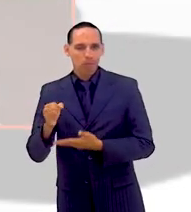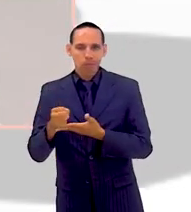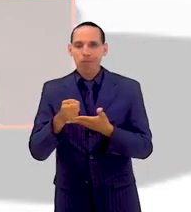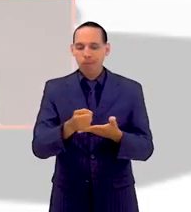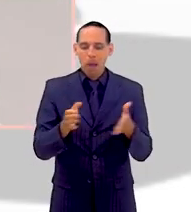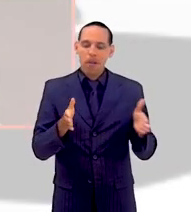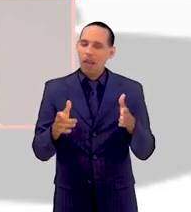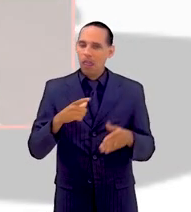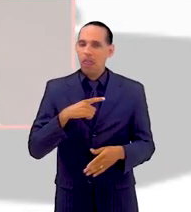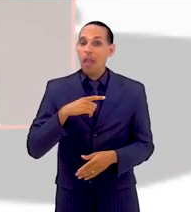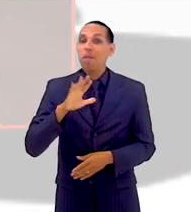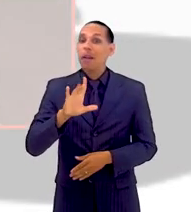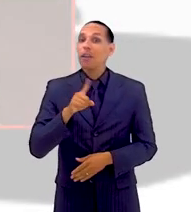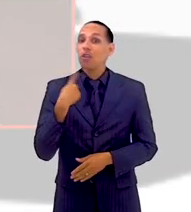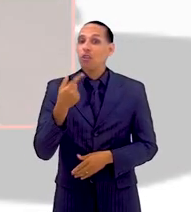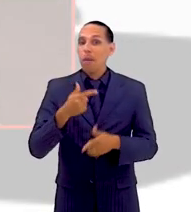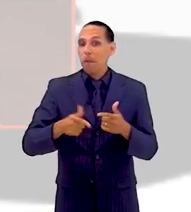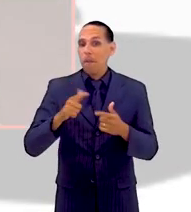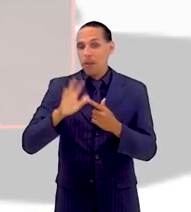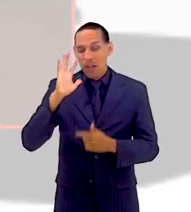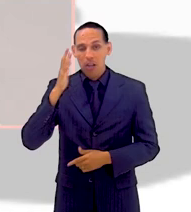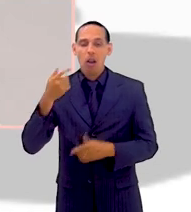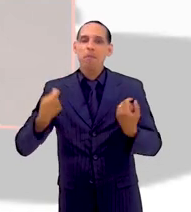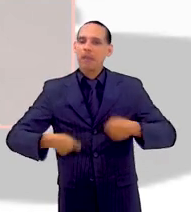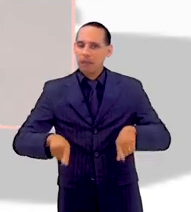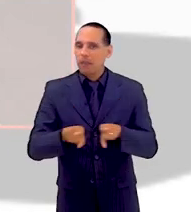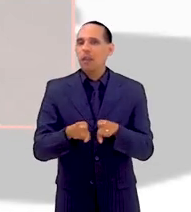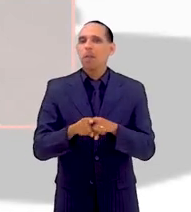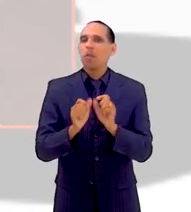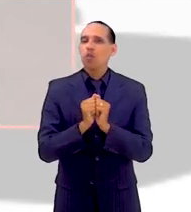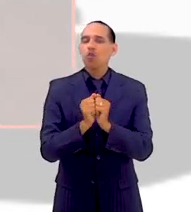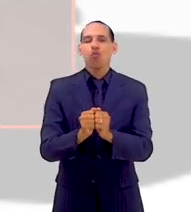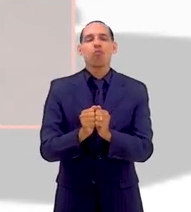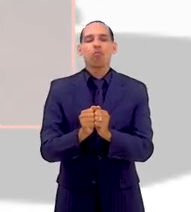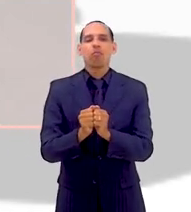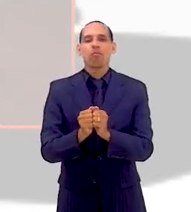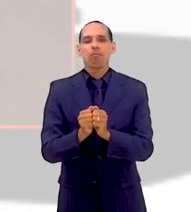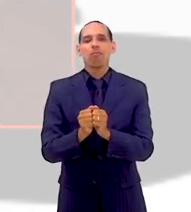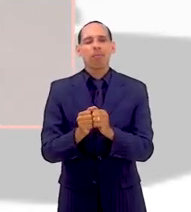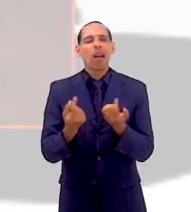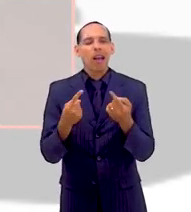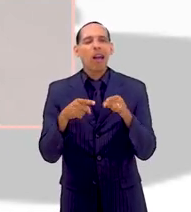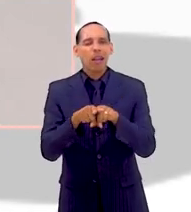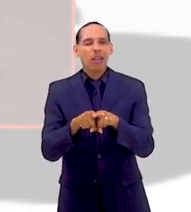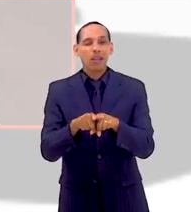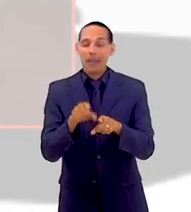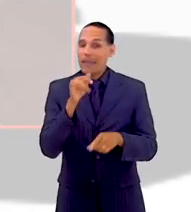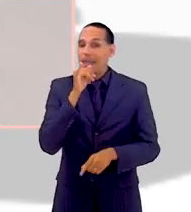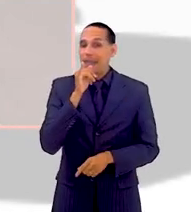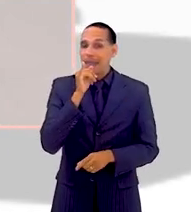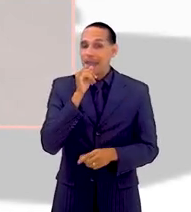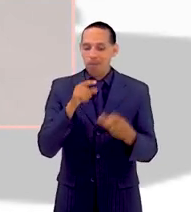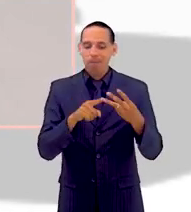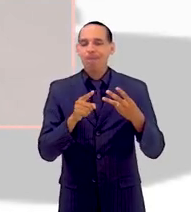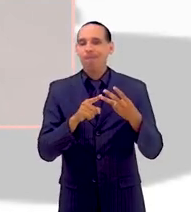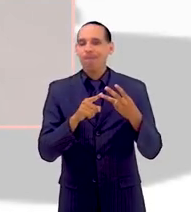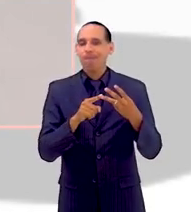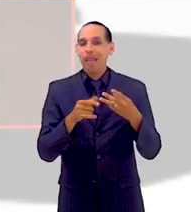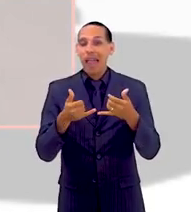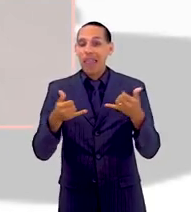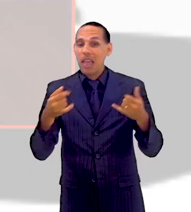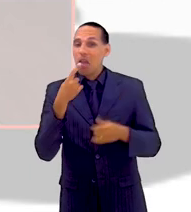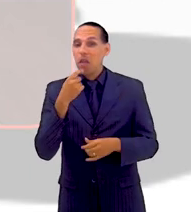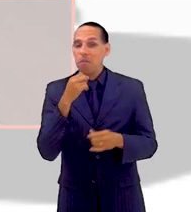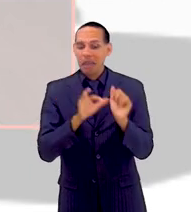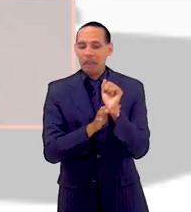diria que também nós temos que resolver algumas coisas em parceria, né? A questão da segurança da linha vermelha é fundamental, claro,